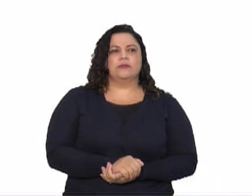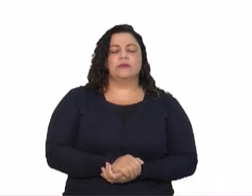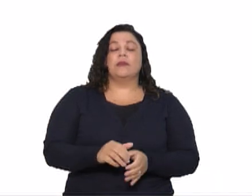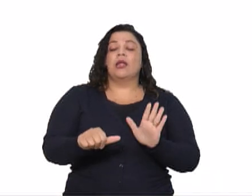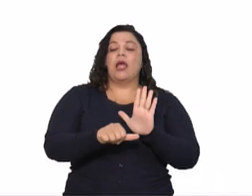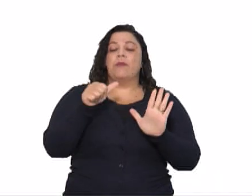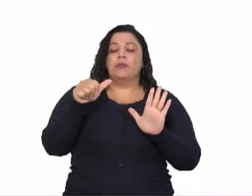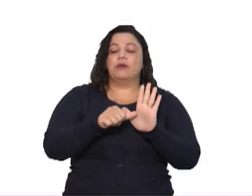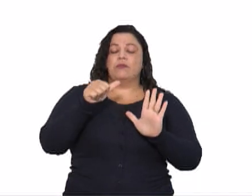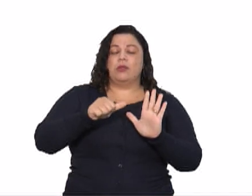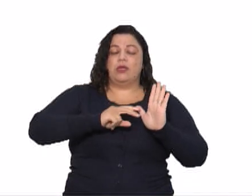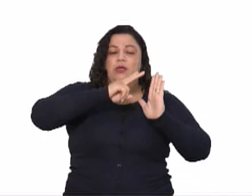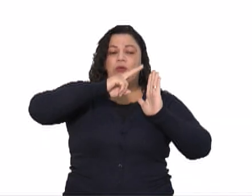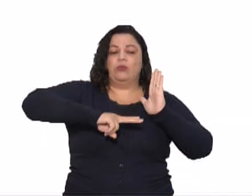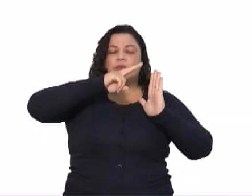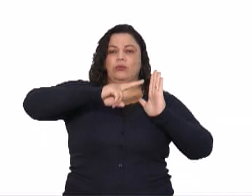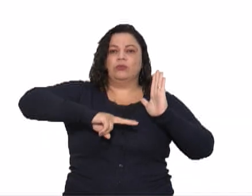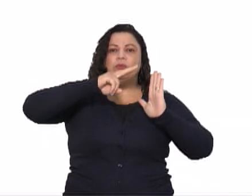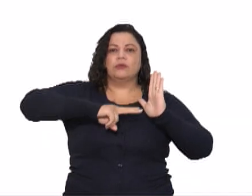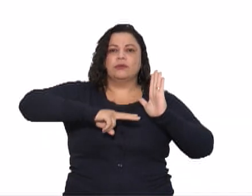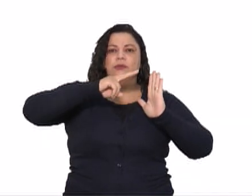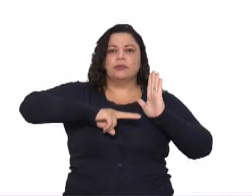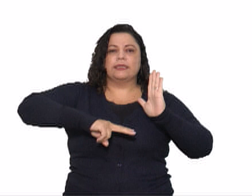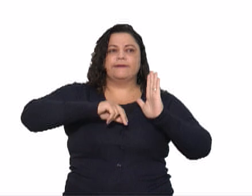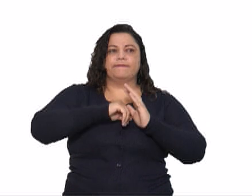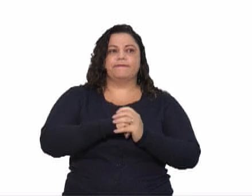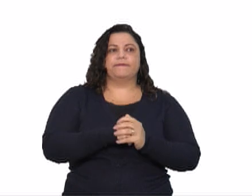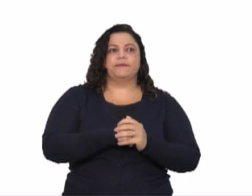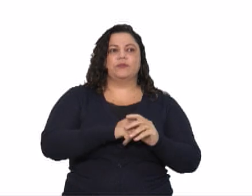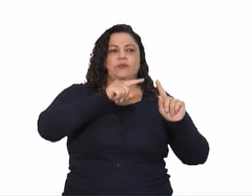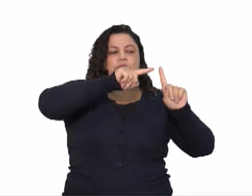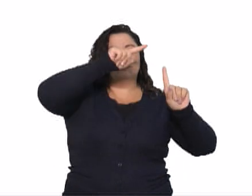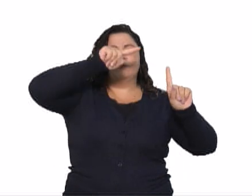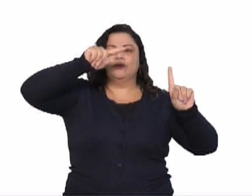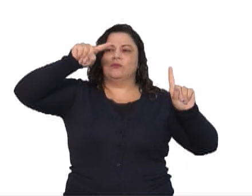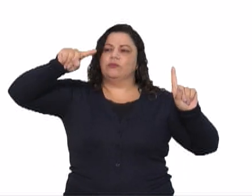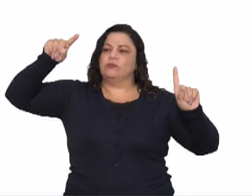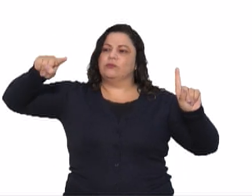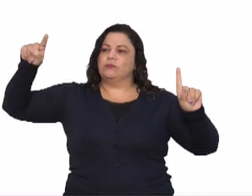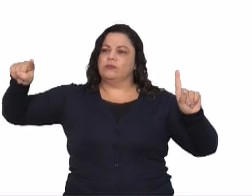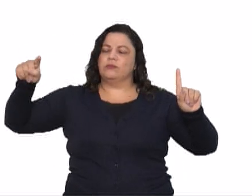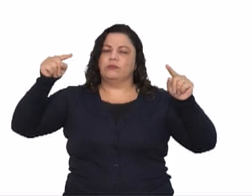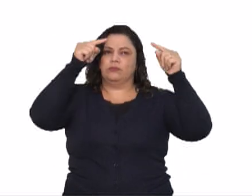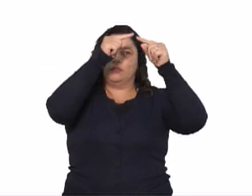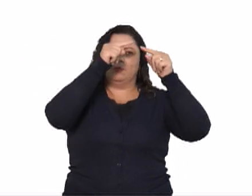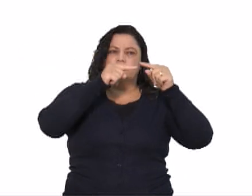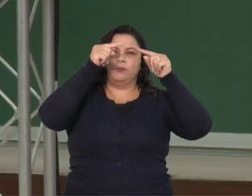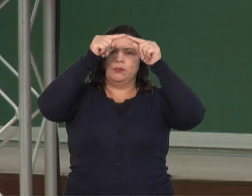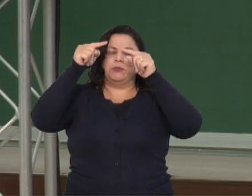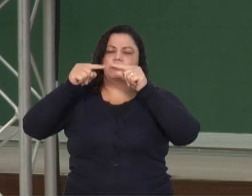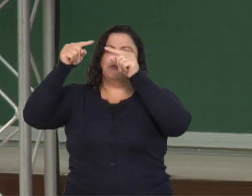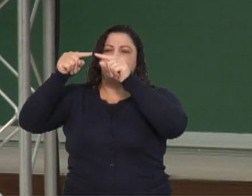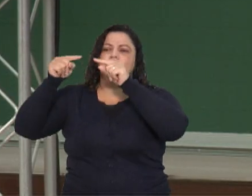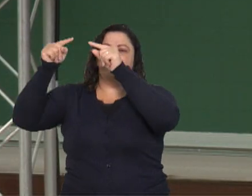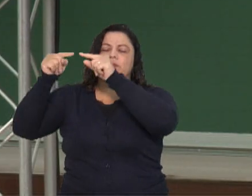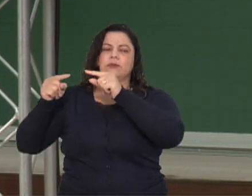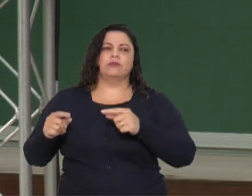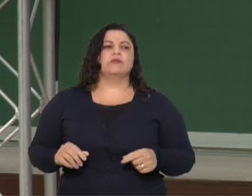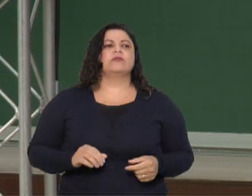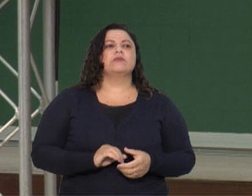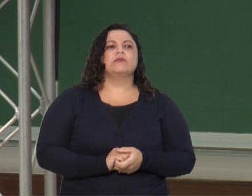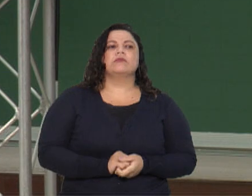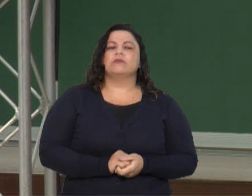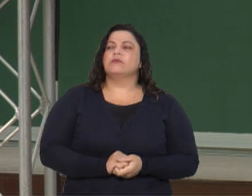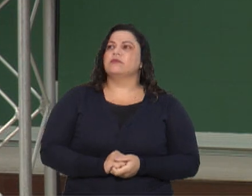Primeiro eu vou ler, vou colocar alguns pontos da partitura para vocês. Essa daqui é